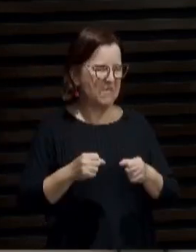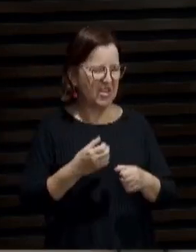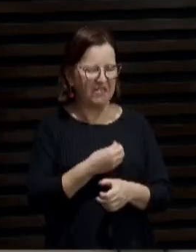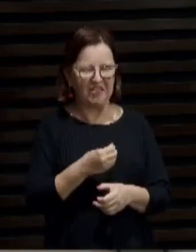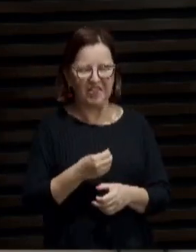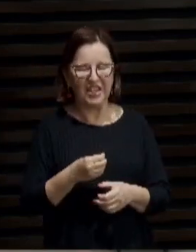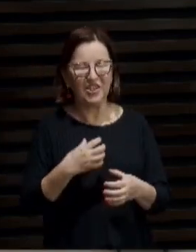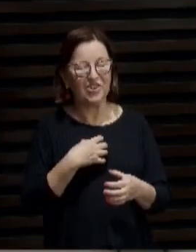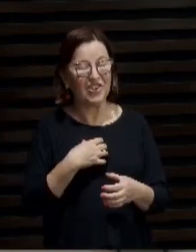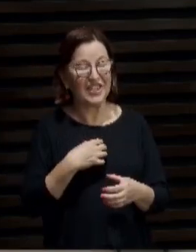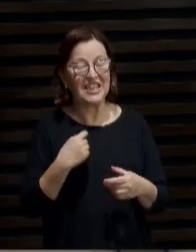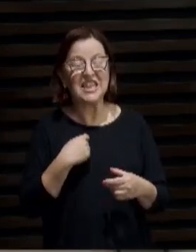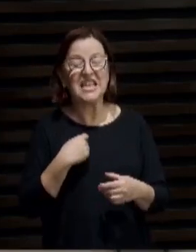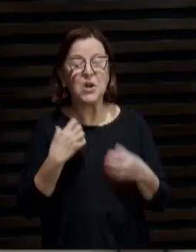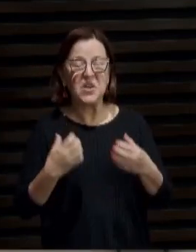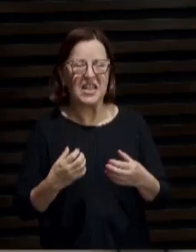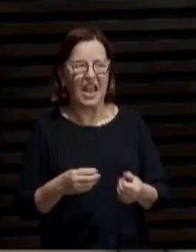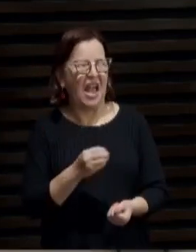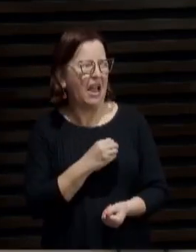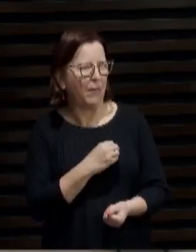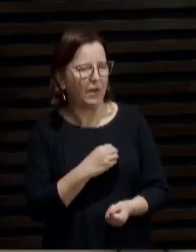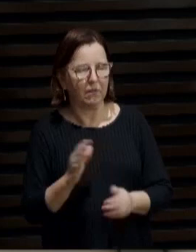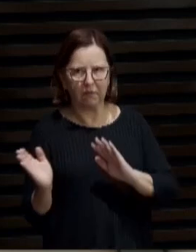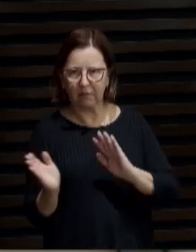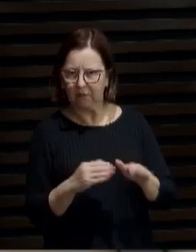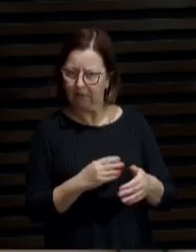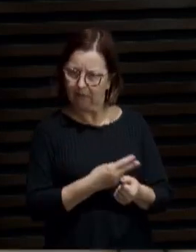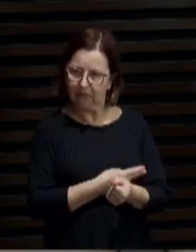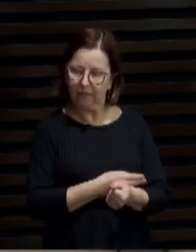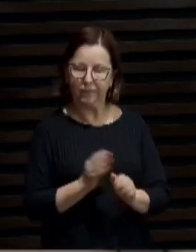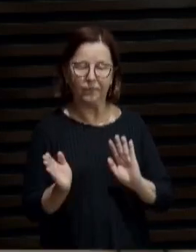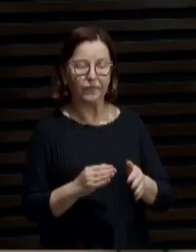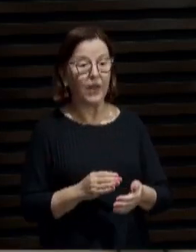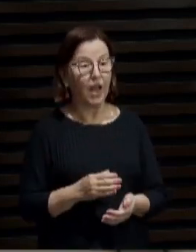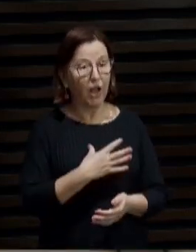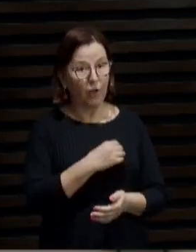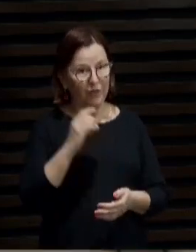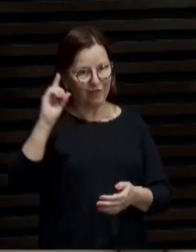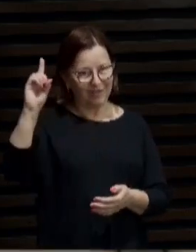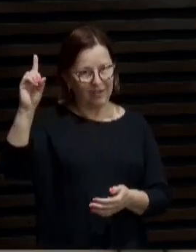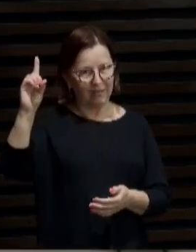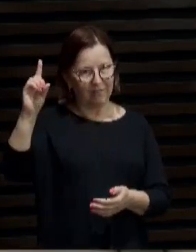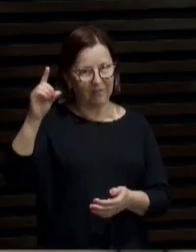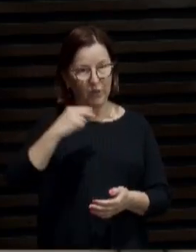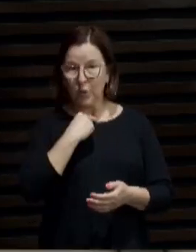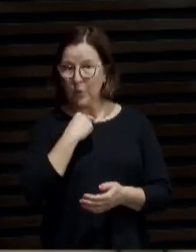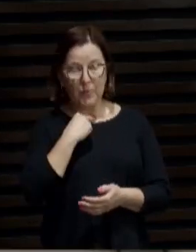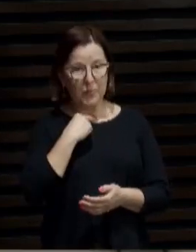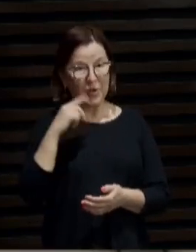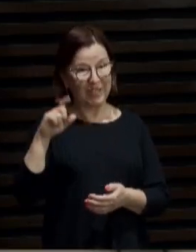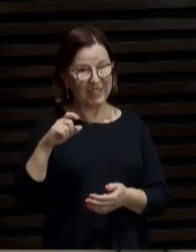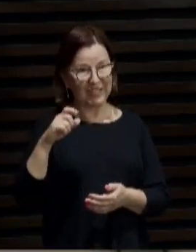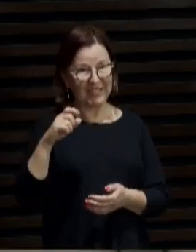de pecado, não é? Um filho de Deus, meu irmão, ele não pode ser amaldiçoado.